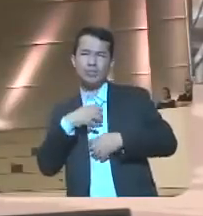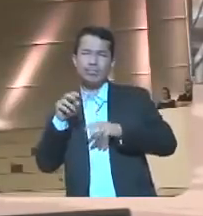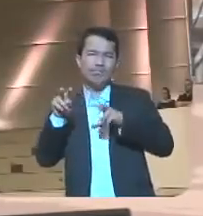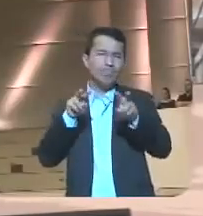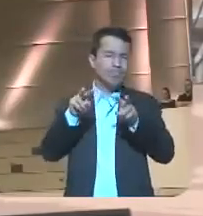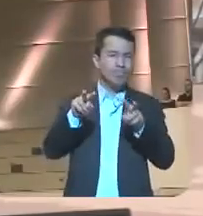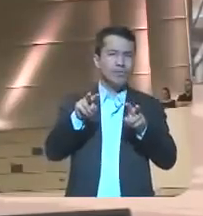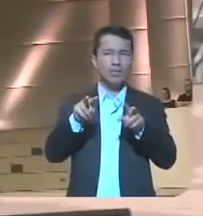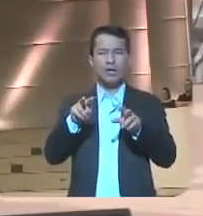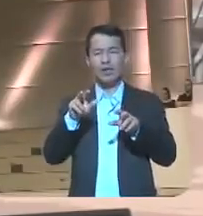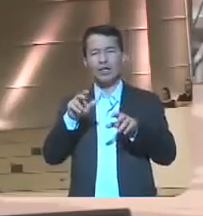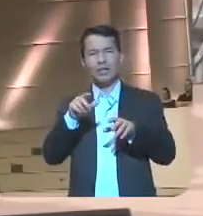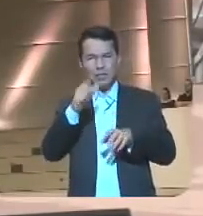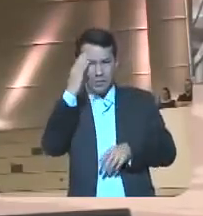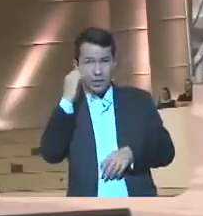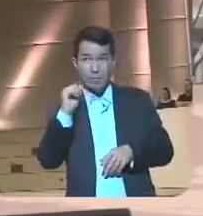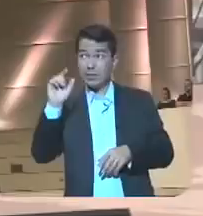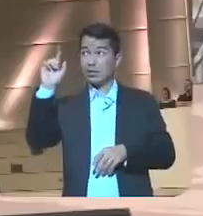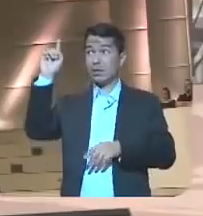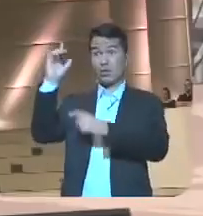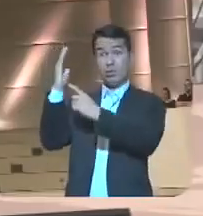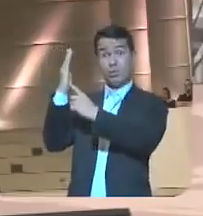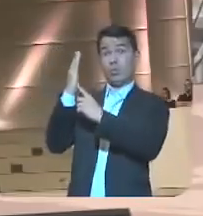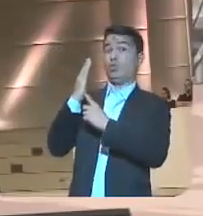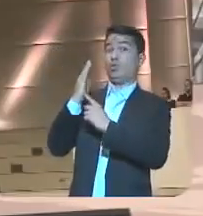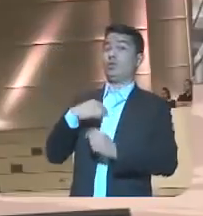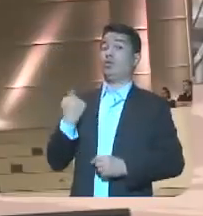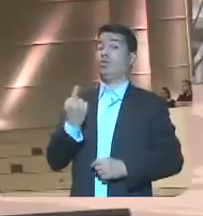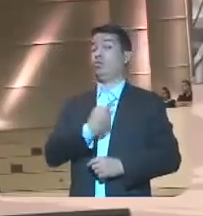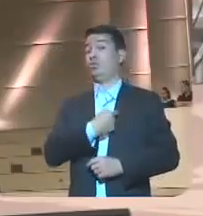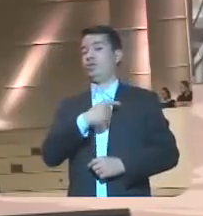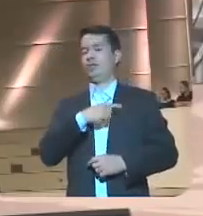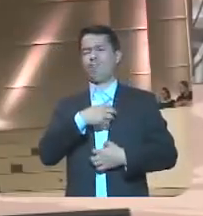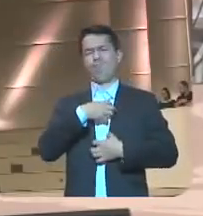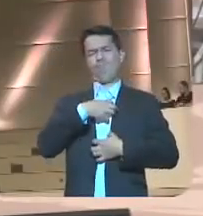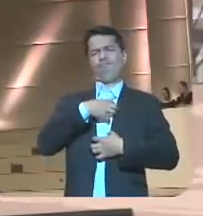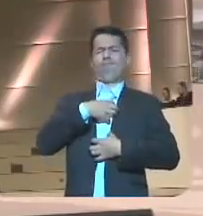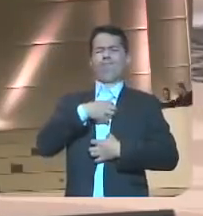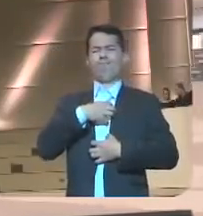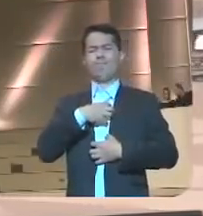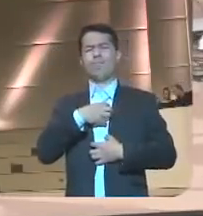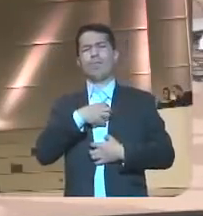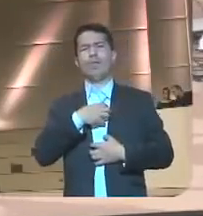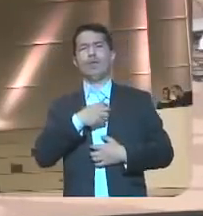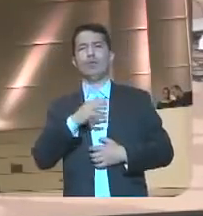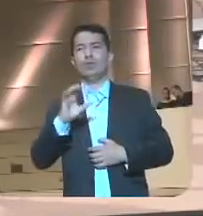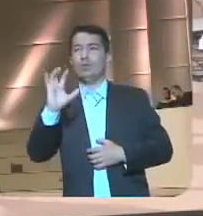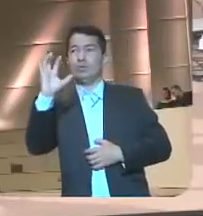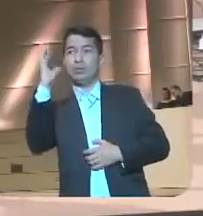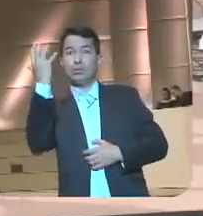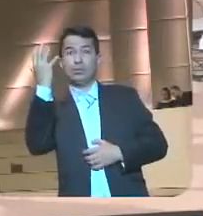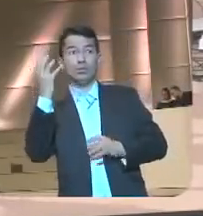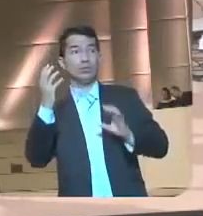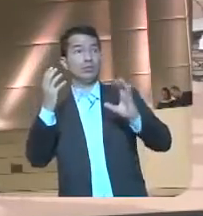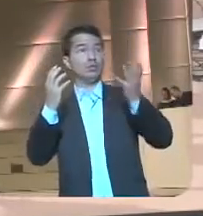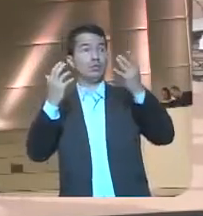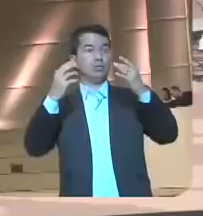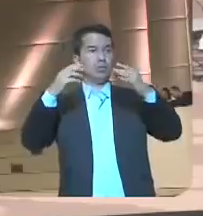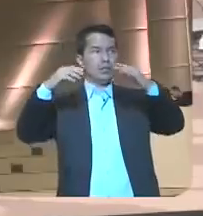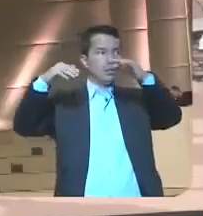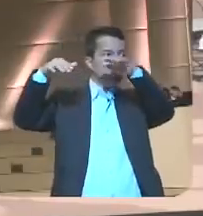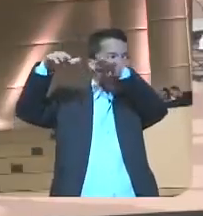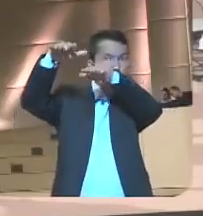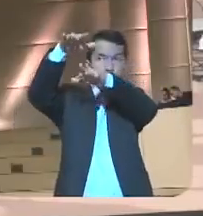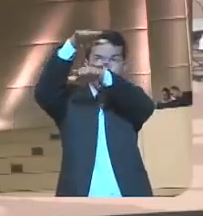e vela presta atenção ele revela isso esse segmento o que está acontecendo no mundo espiritual naquele